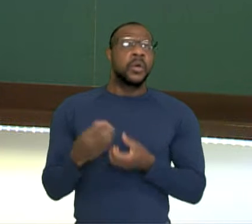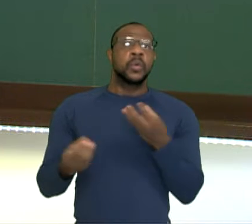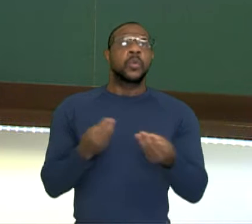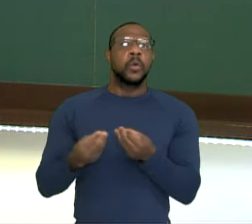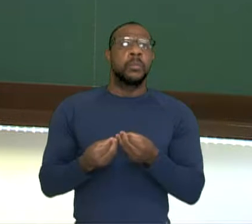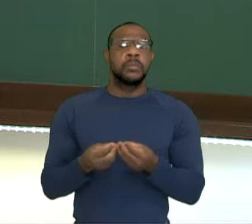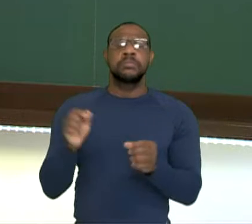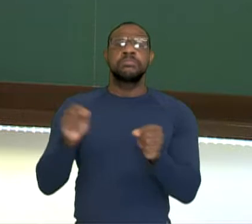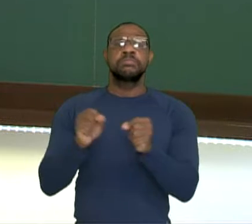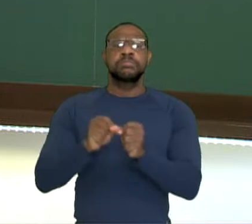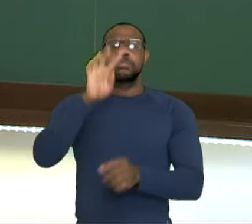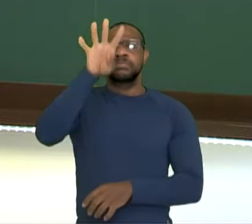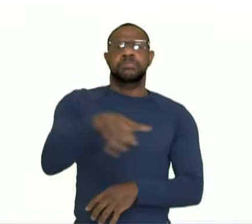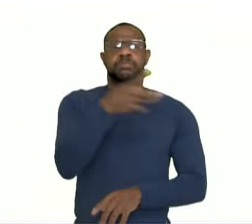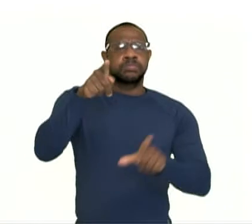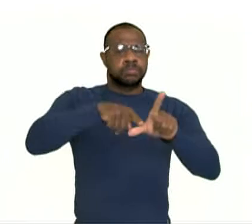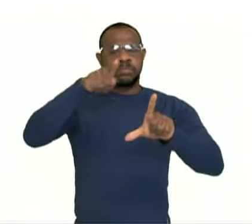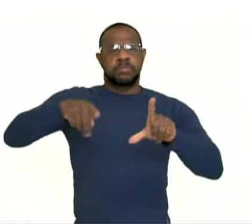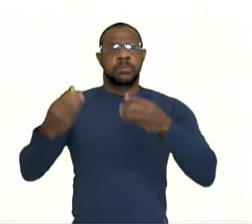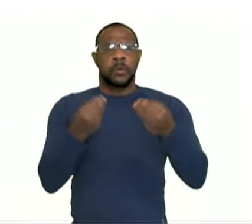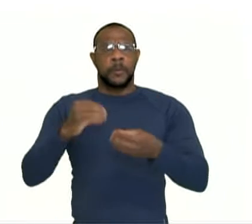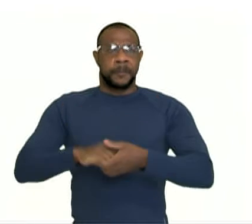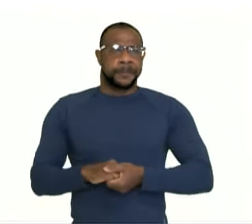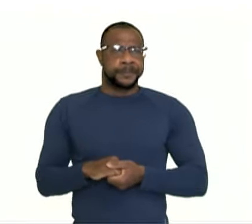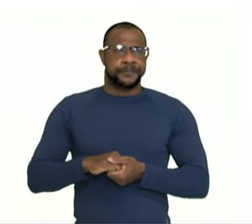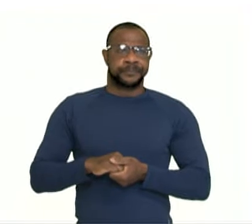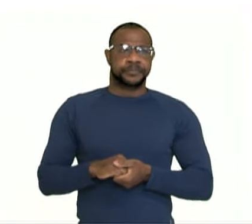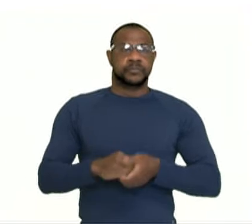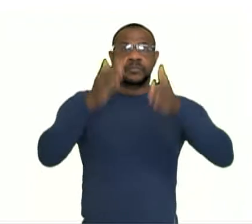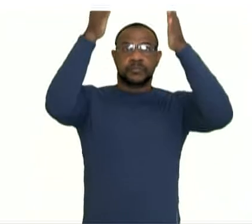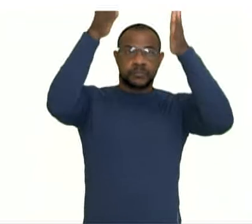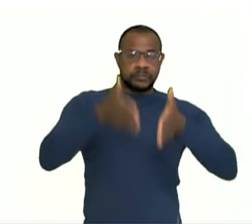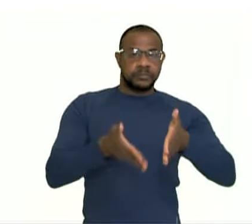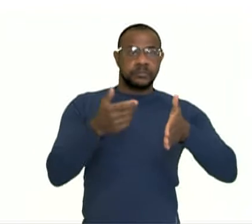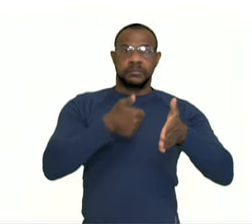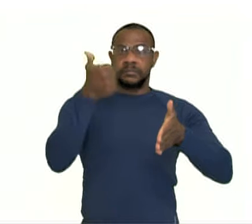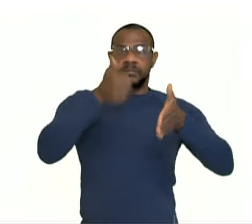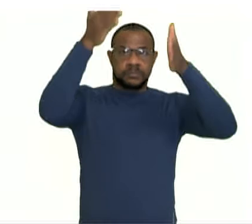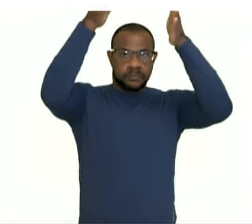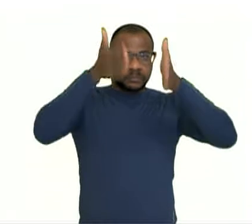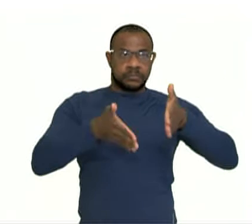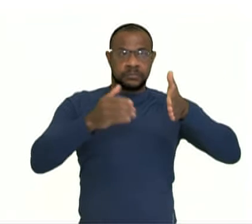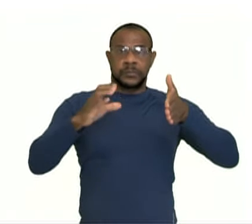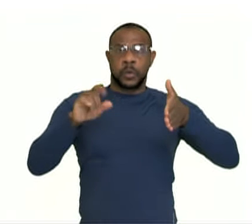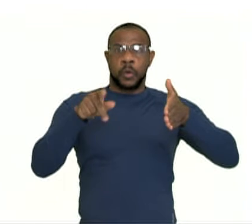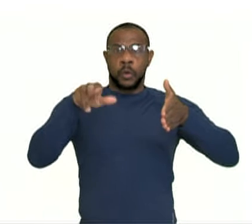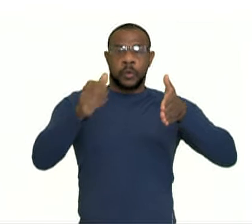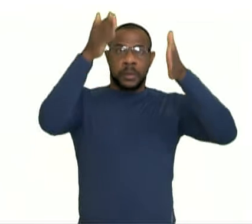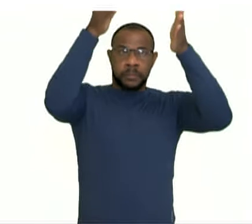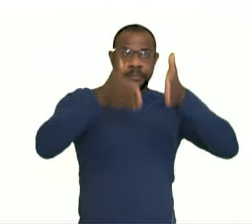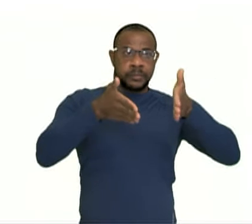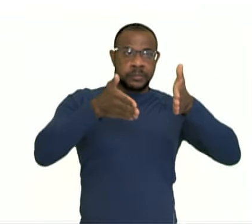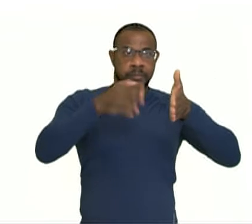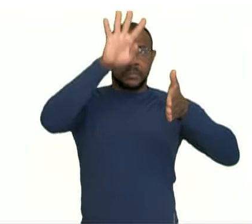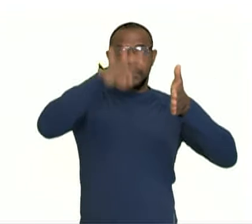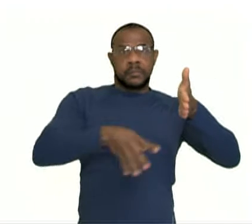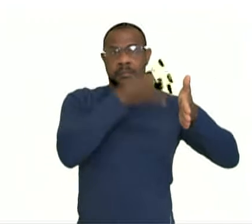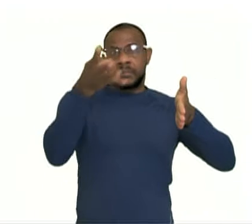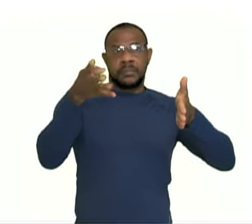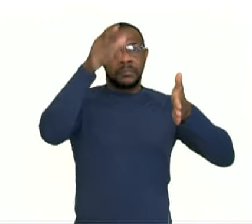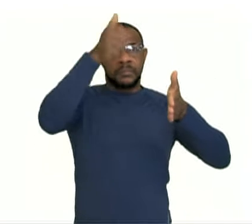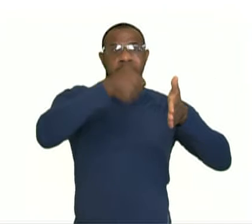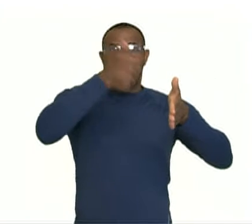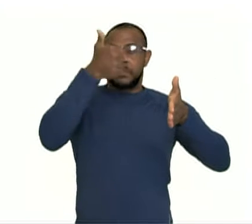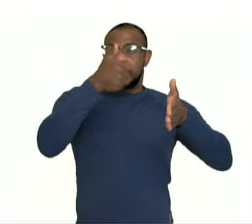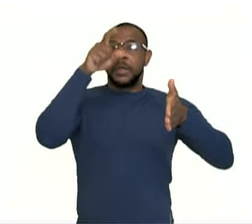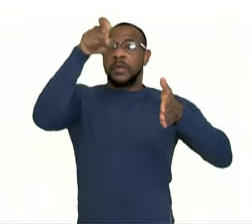essa construção gráfica? Então, aqui na primeira coluna, da minha tabela, eu vou pôr os valores de